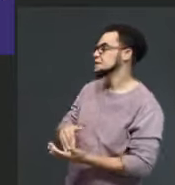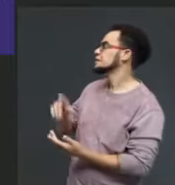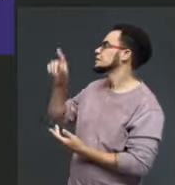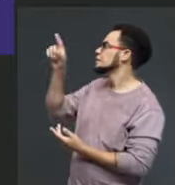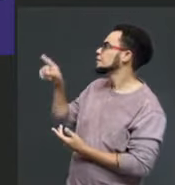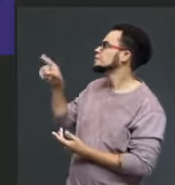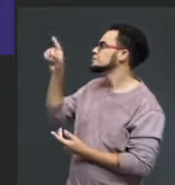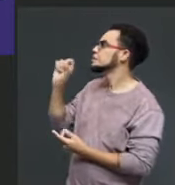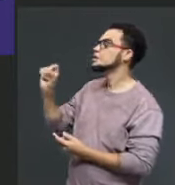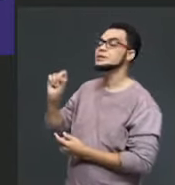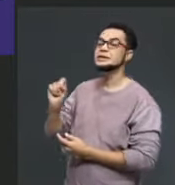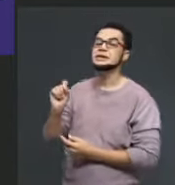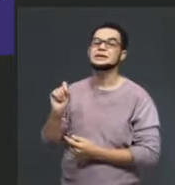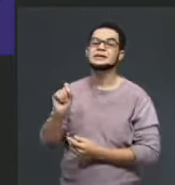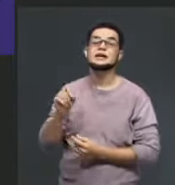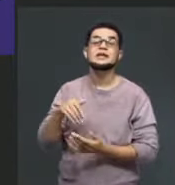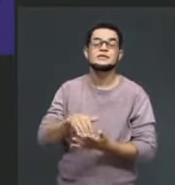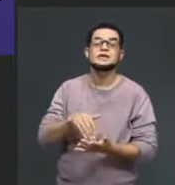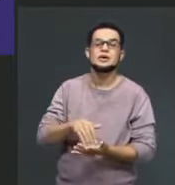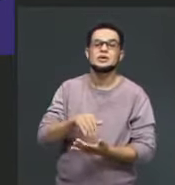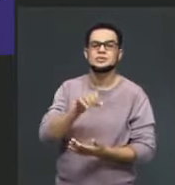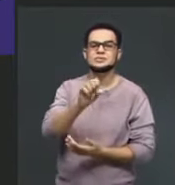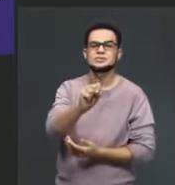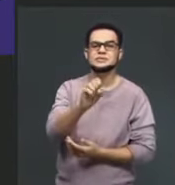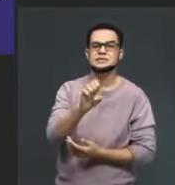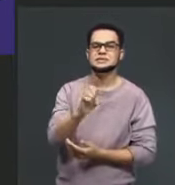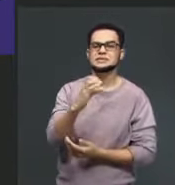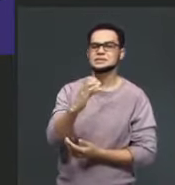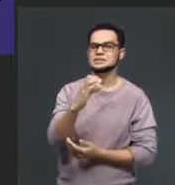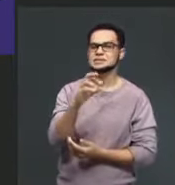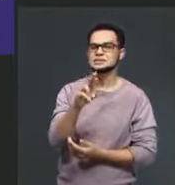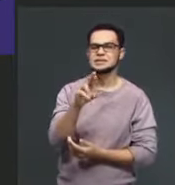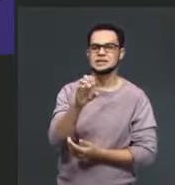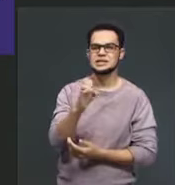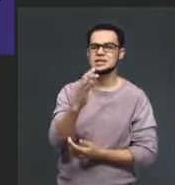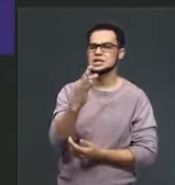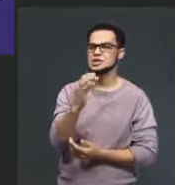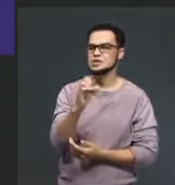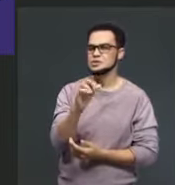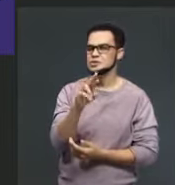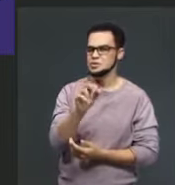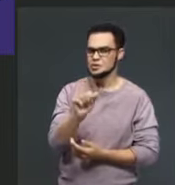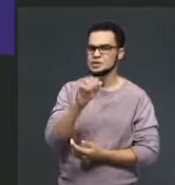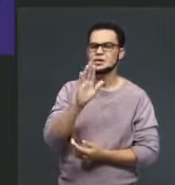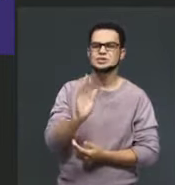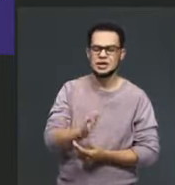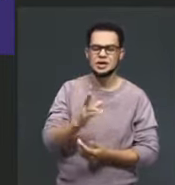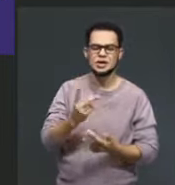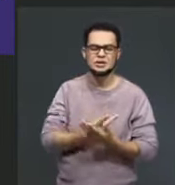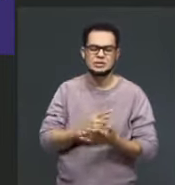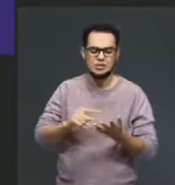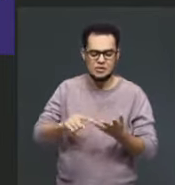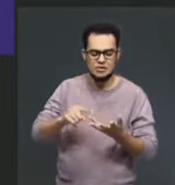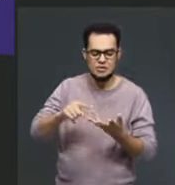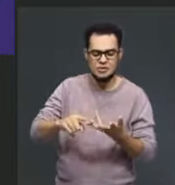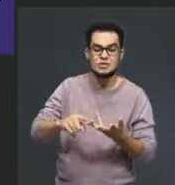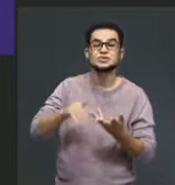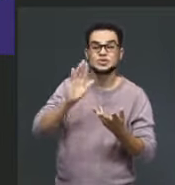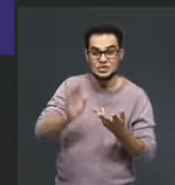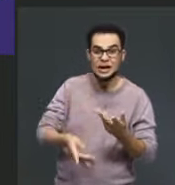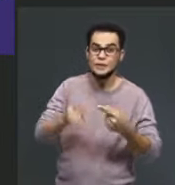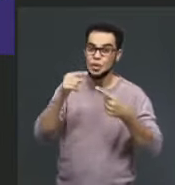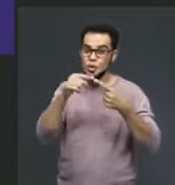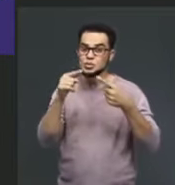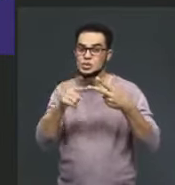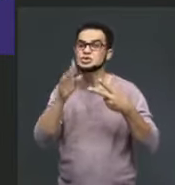fase secretora, depois que já houve a ovocitação, né, que era chamada de ovulação, então aí